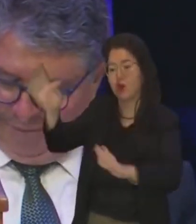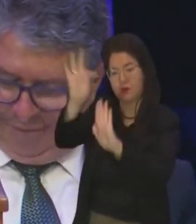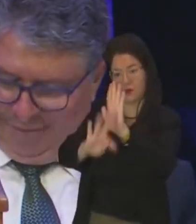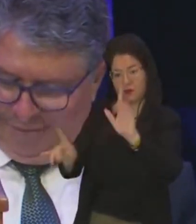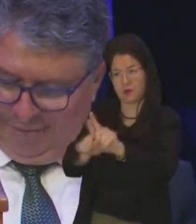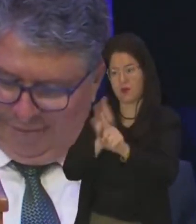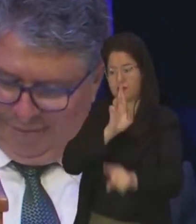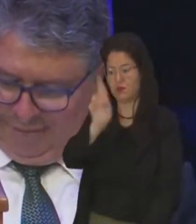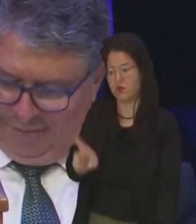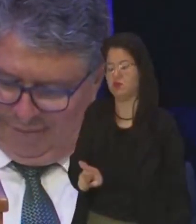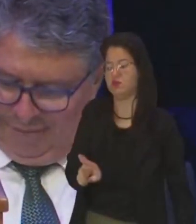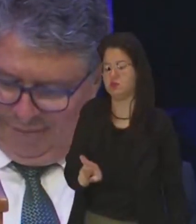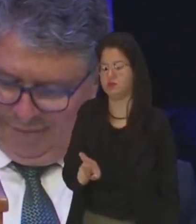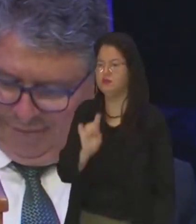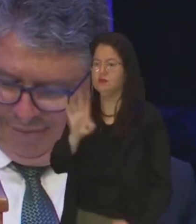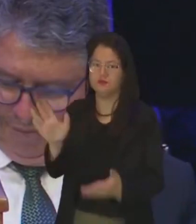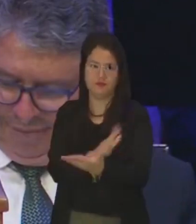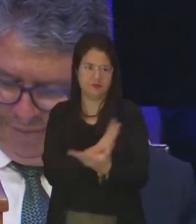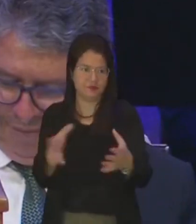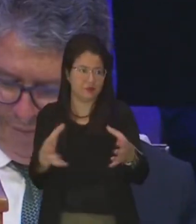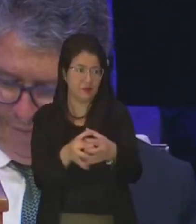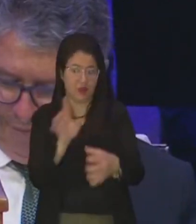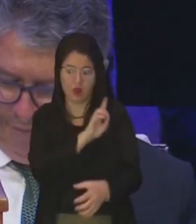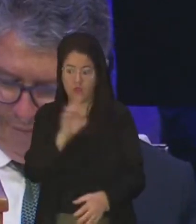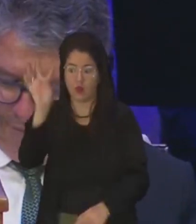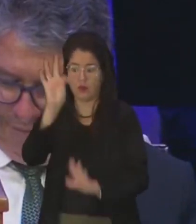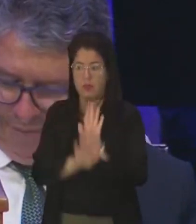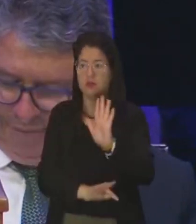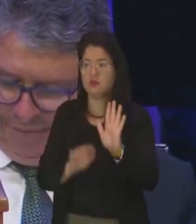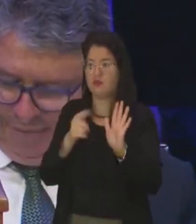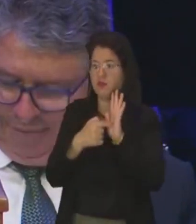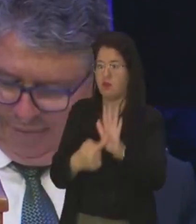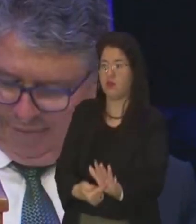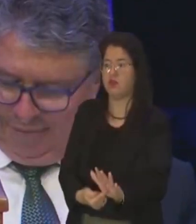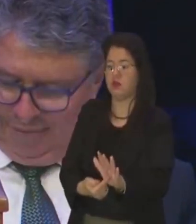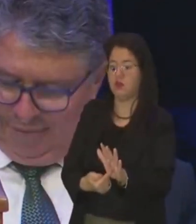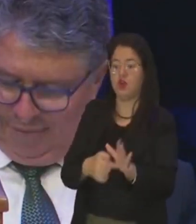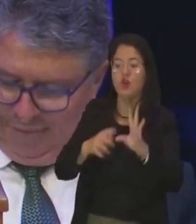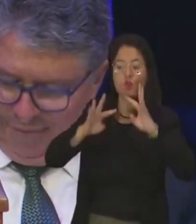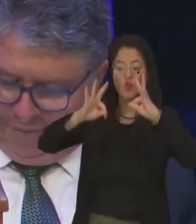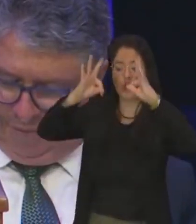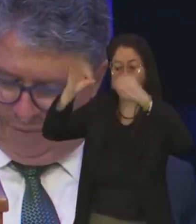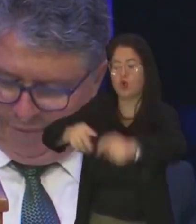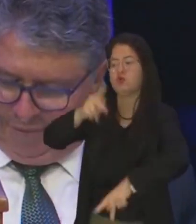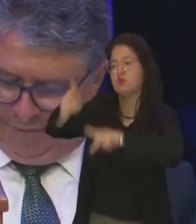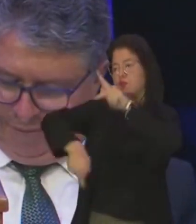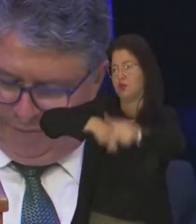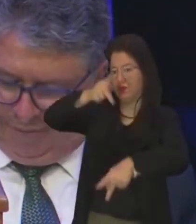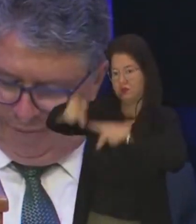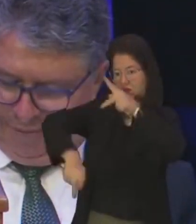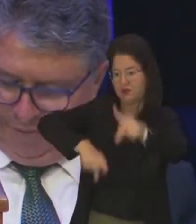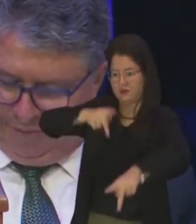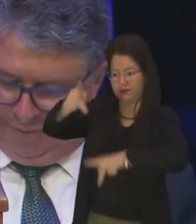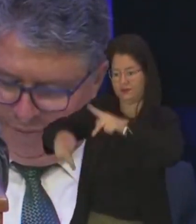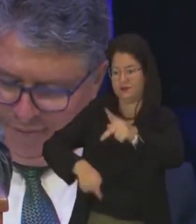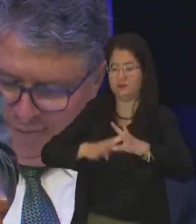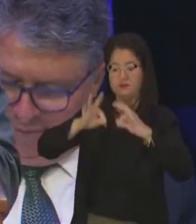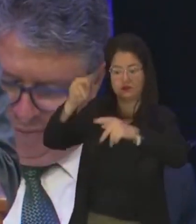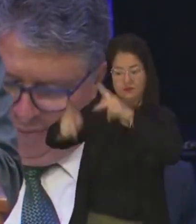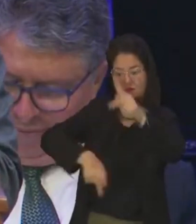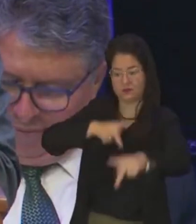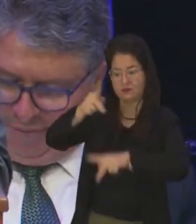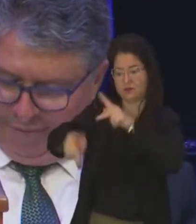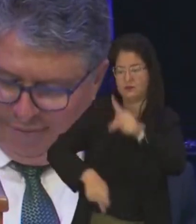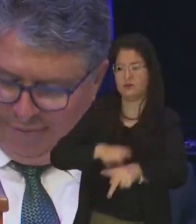fala. É só para alguns? Não, diz que é entre todos os povos. Aliás, os outros